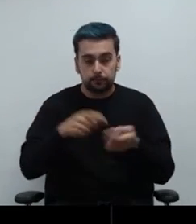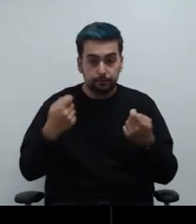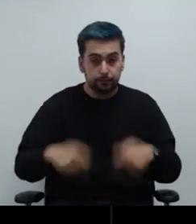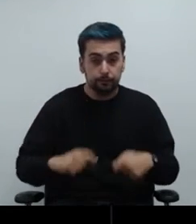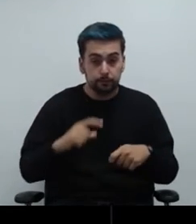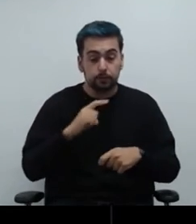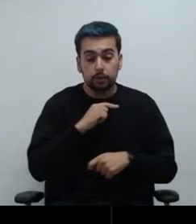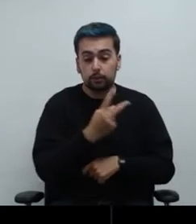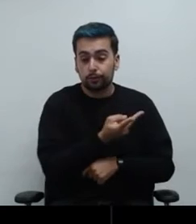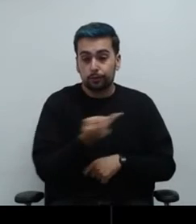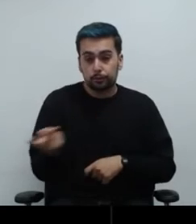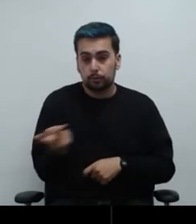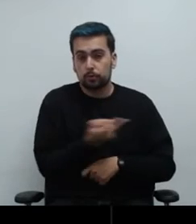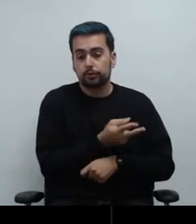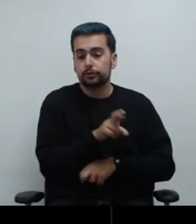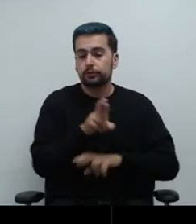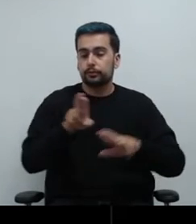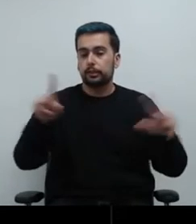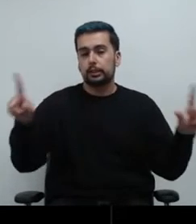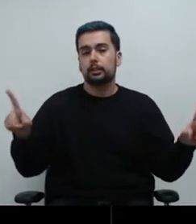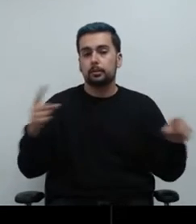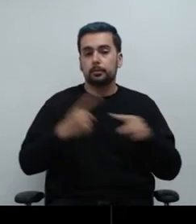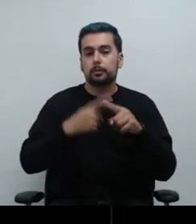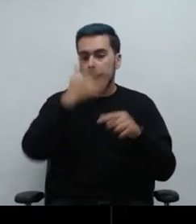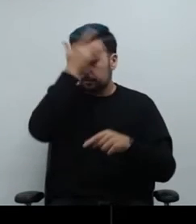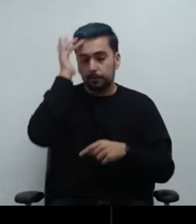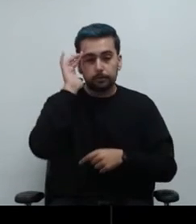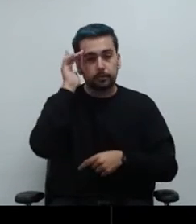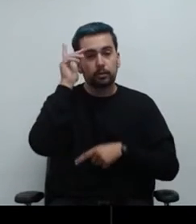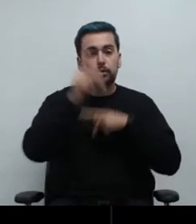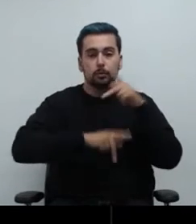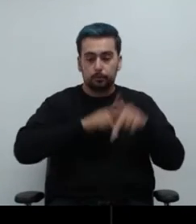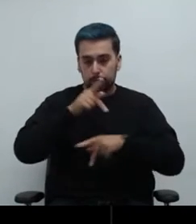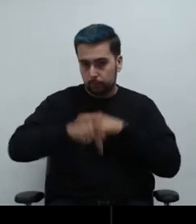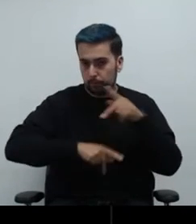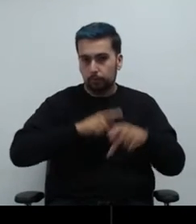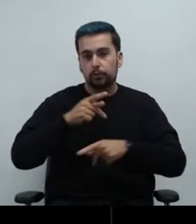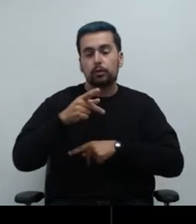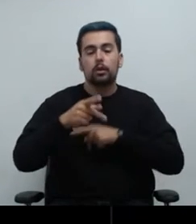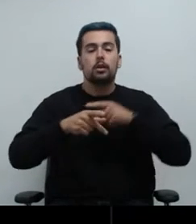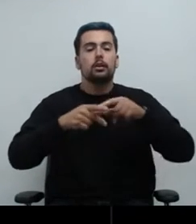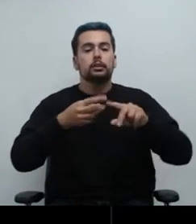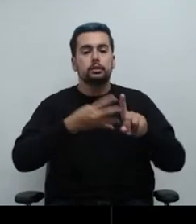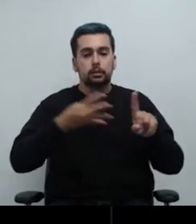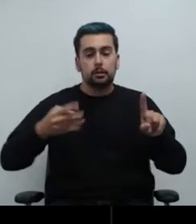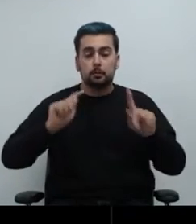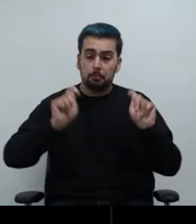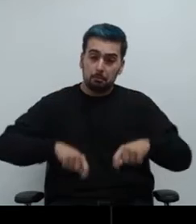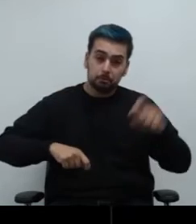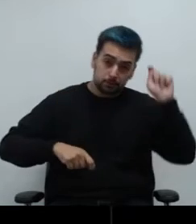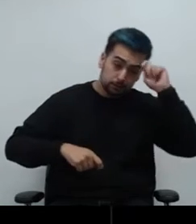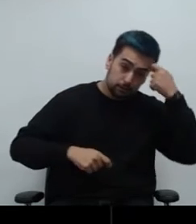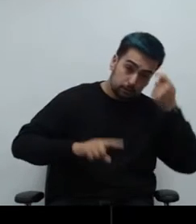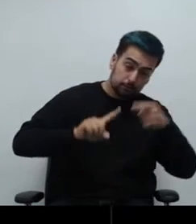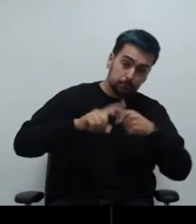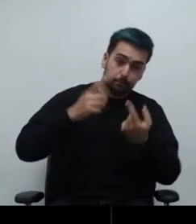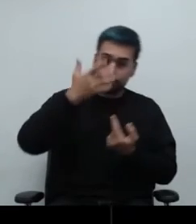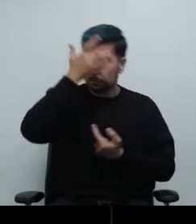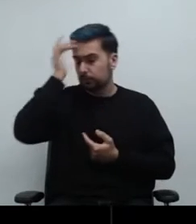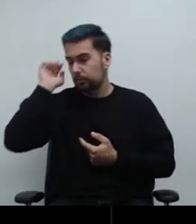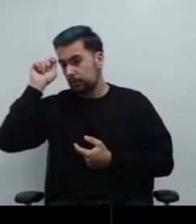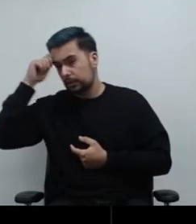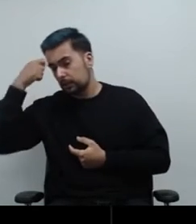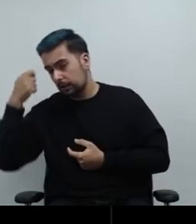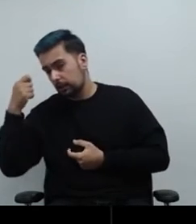dois eixos diferenciados, pois uma pessoa LGBTQIAP+, pode ser negra, mas não uma pessoa negra necessariamente